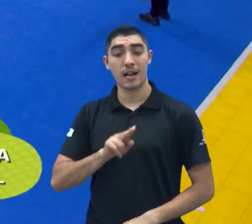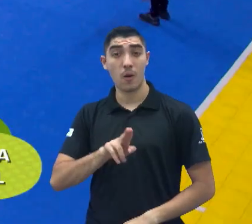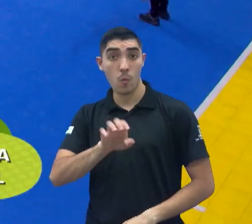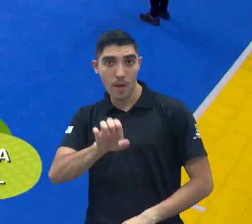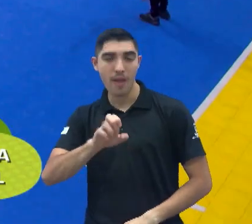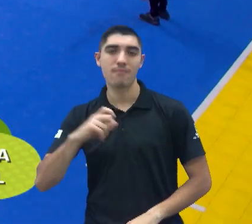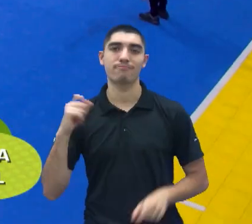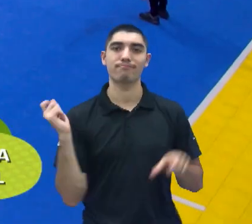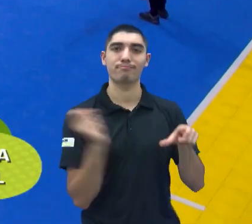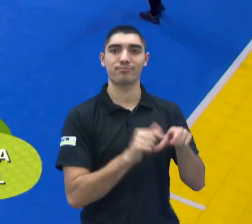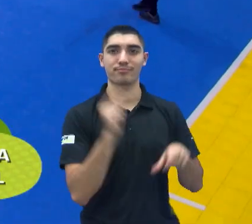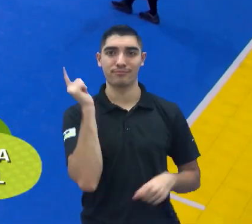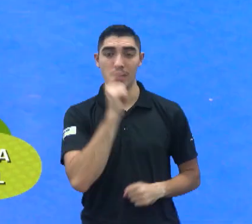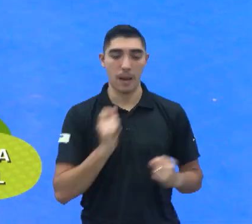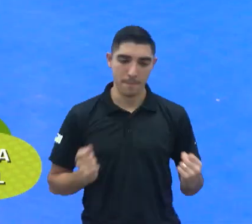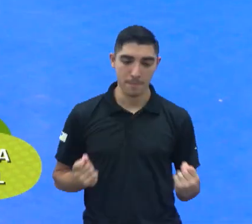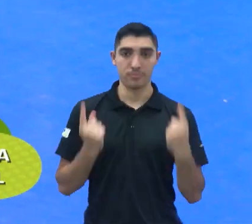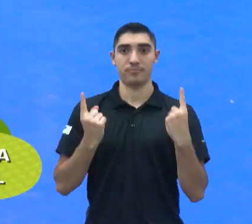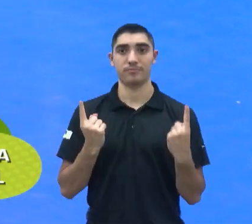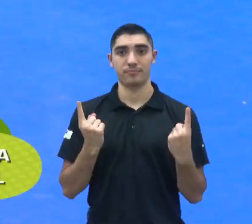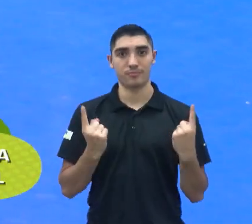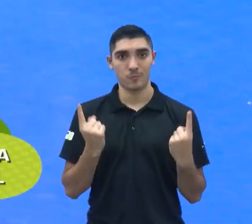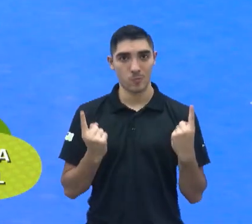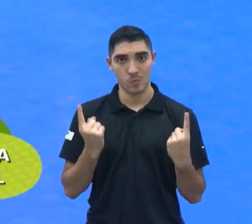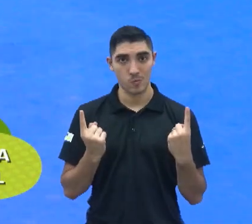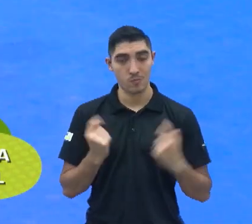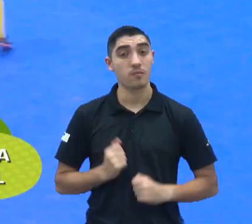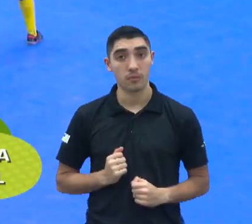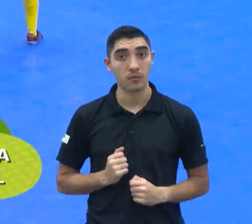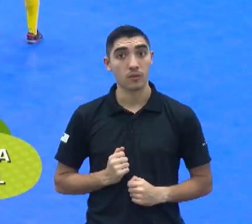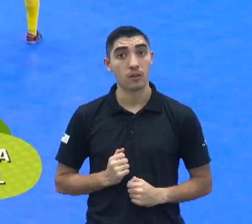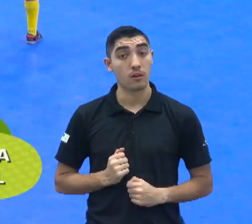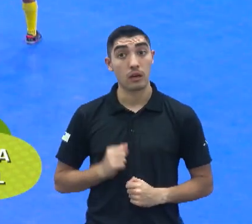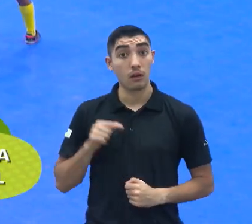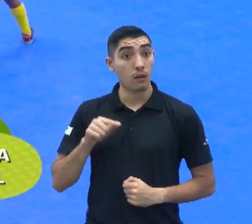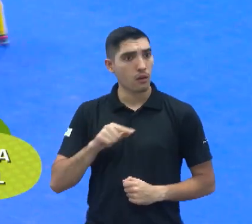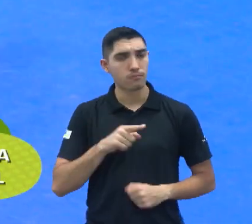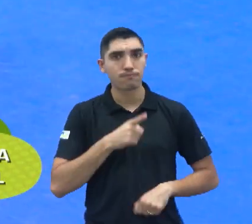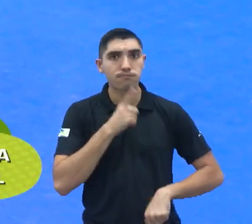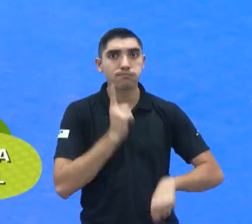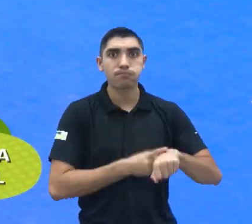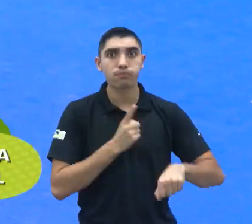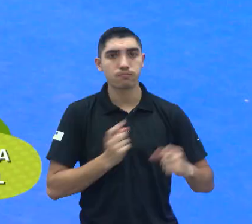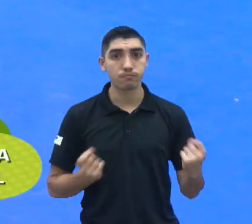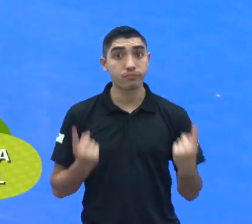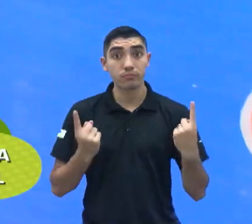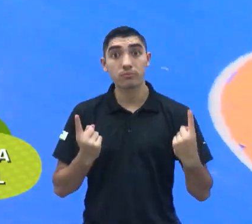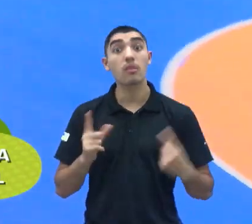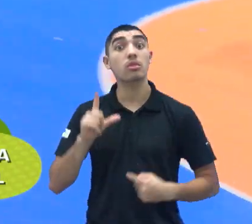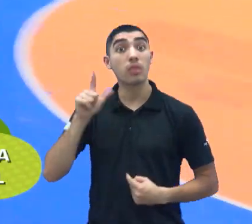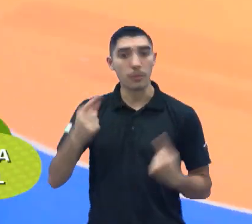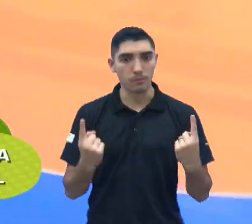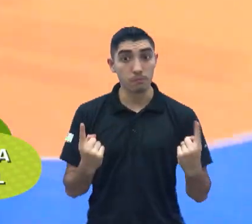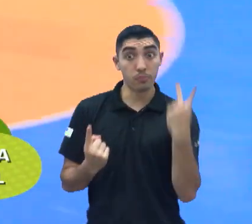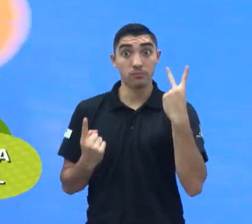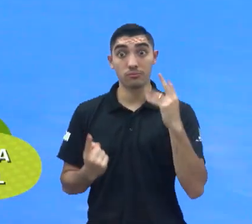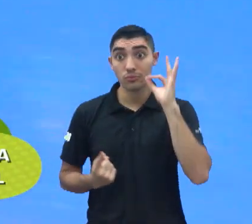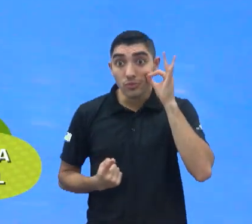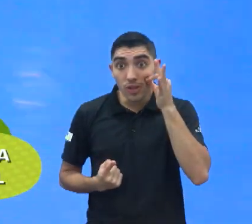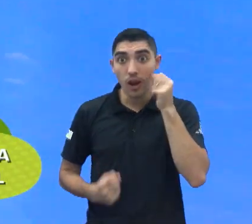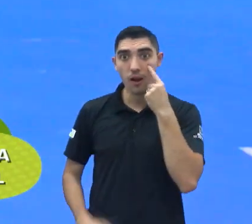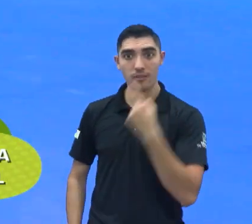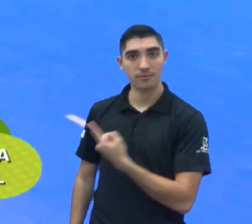arqueiro joseense, 1-1. Empate rápido da Uimpro, virada relâmpago. Após erro de